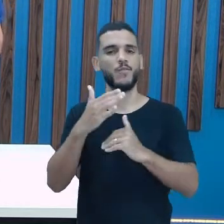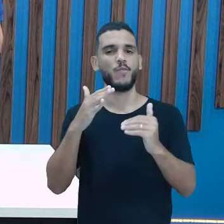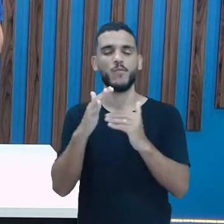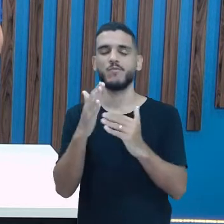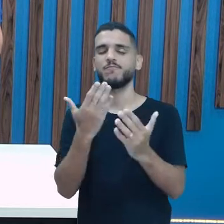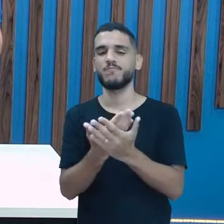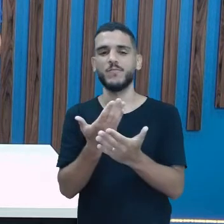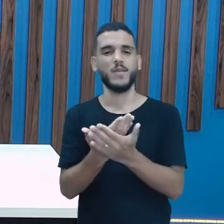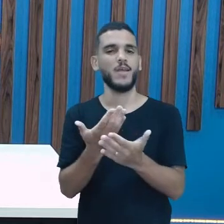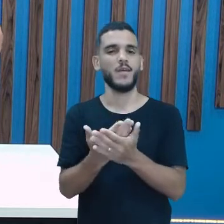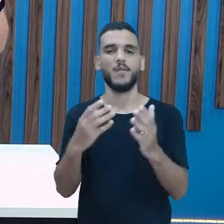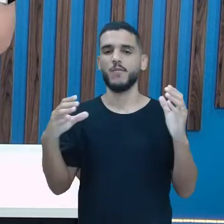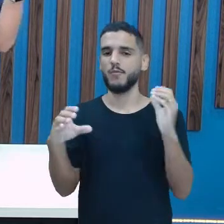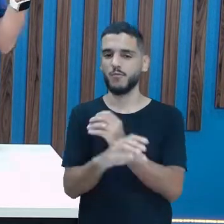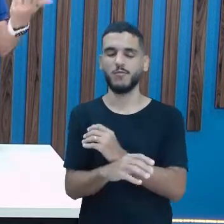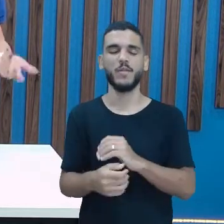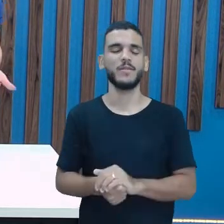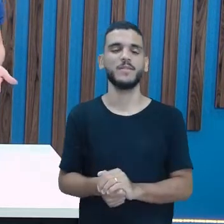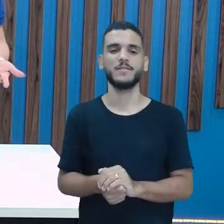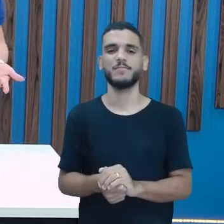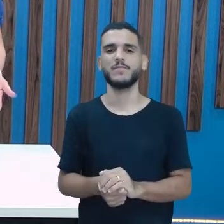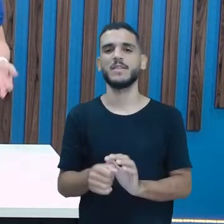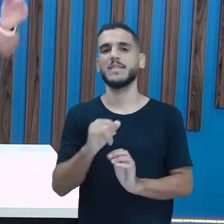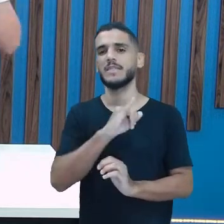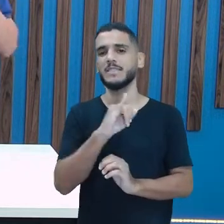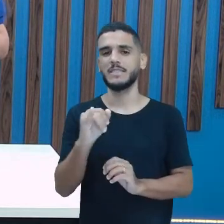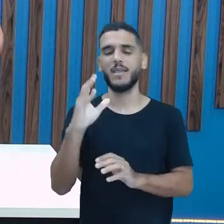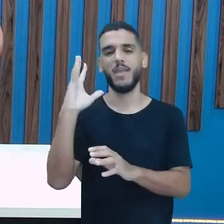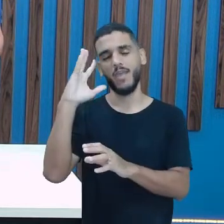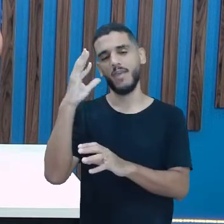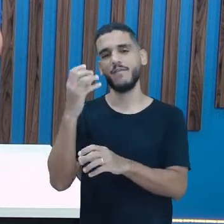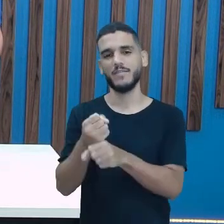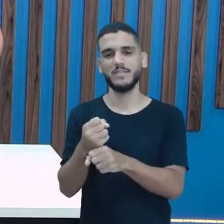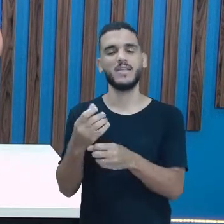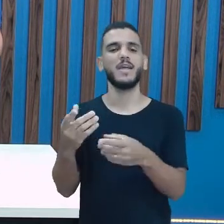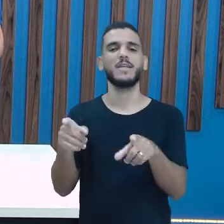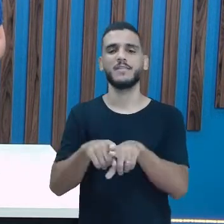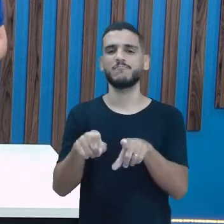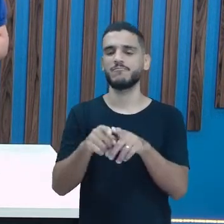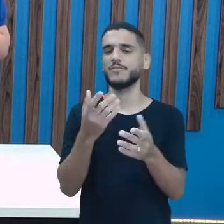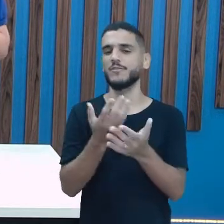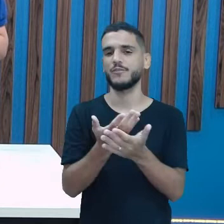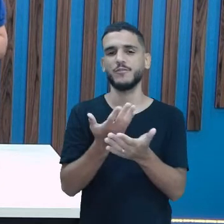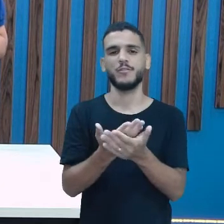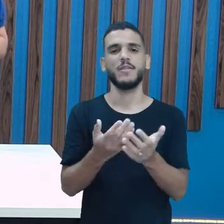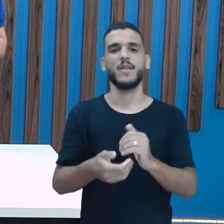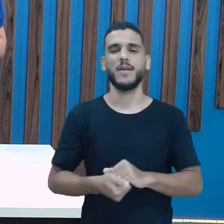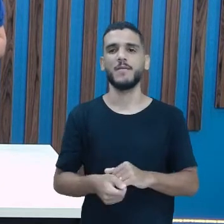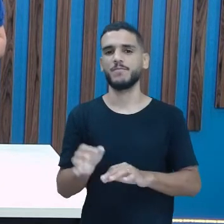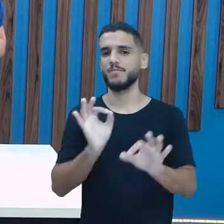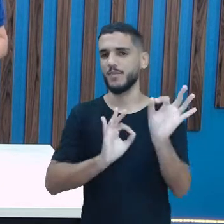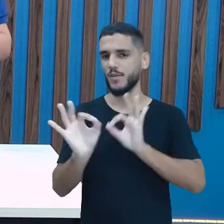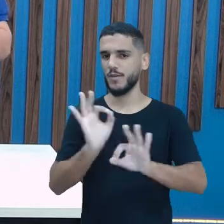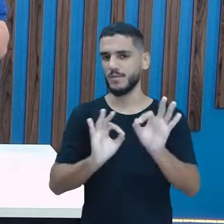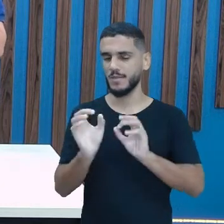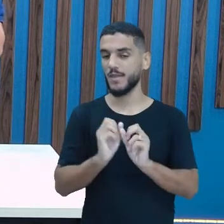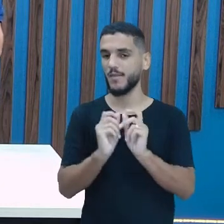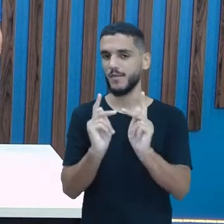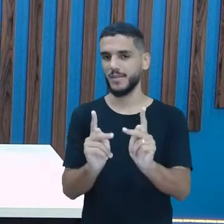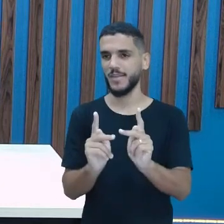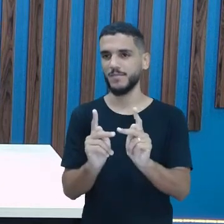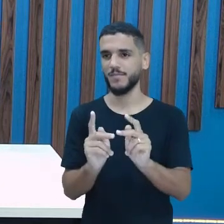que precisar para estudar, revisar um conteúdo, não perde tempo, tá? Já se organizaram? Então